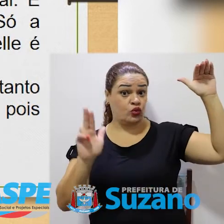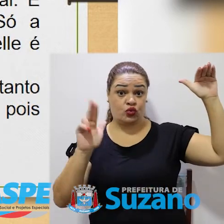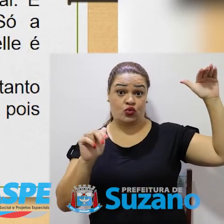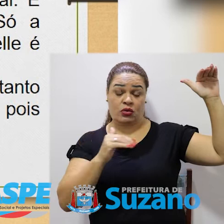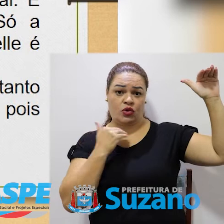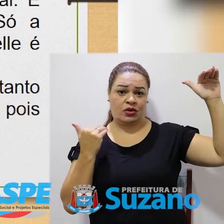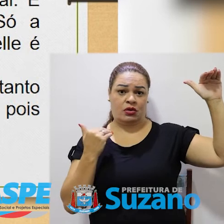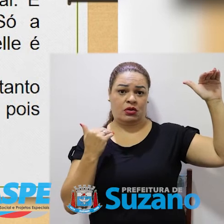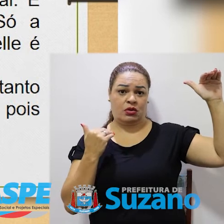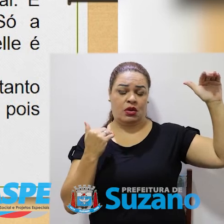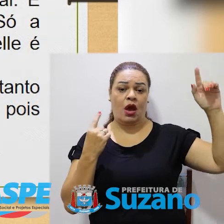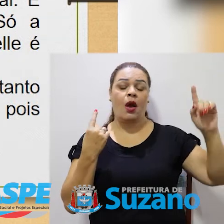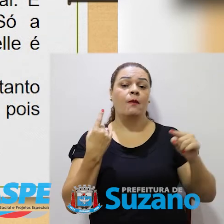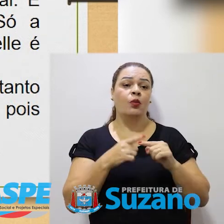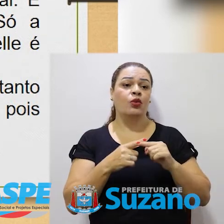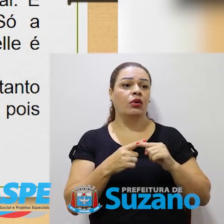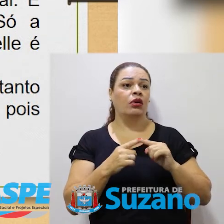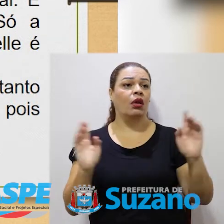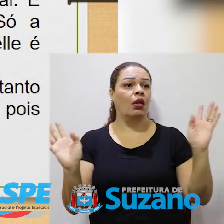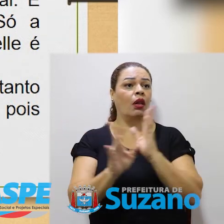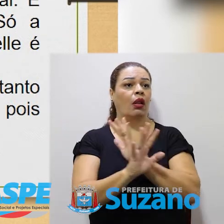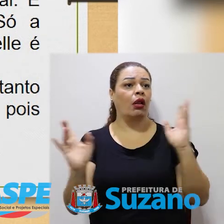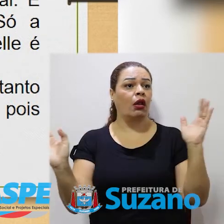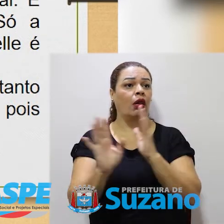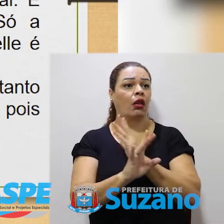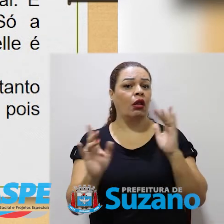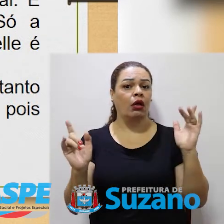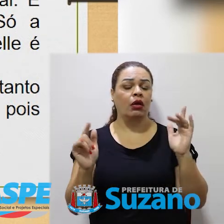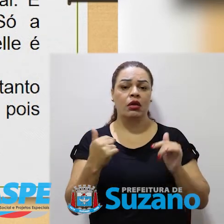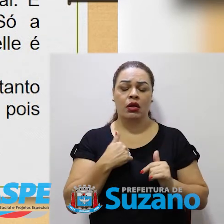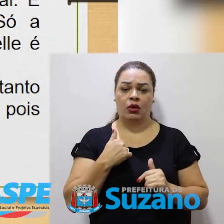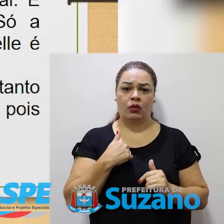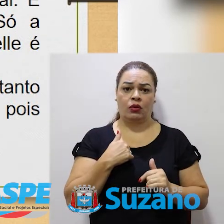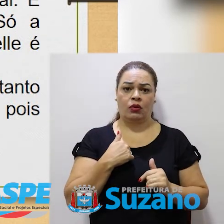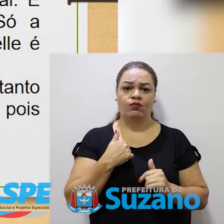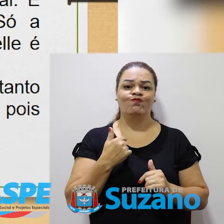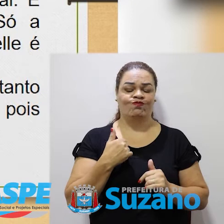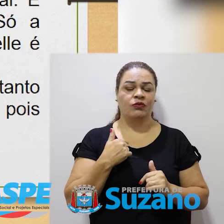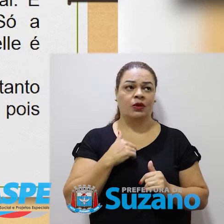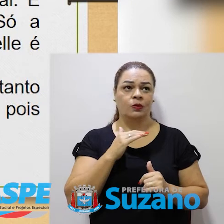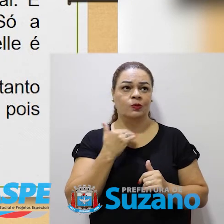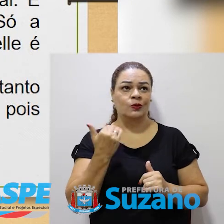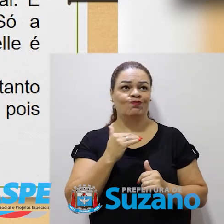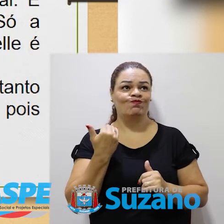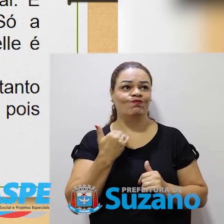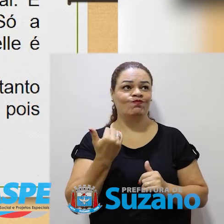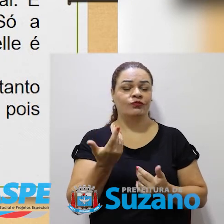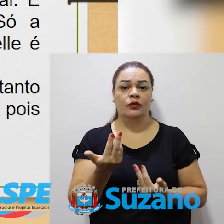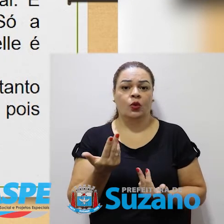Os adultos iam e vinham. Nunca acabavam. Mas eu não. Eu havia de partir, tal como o